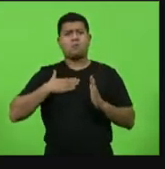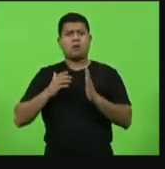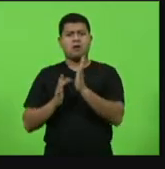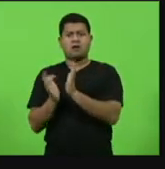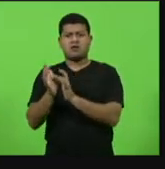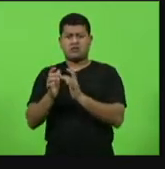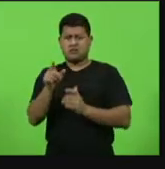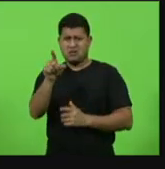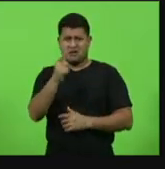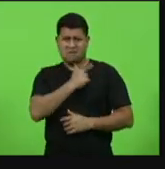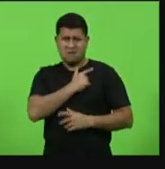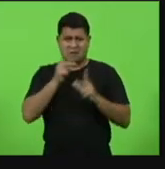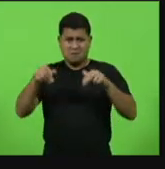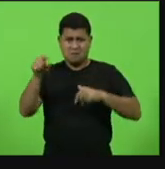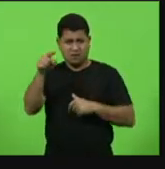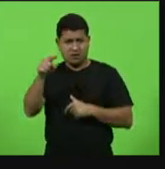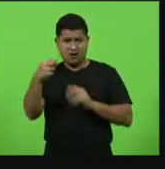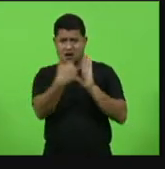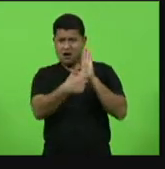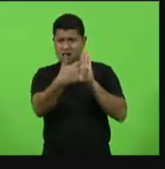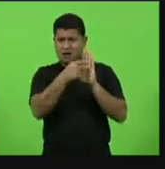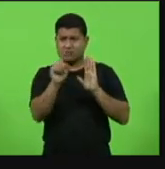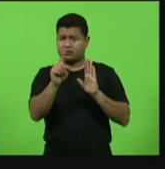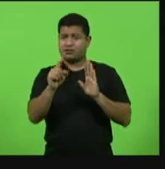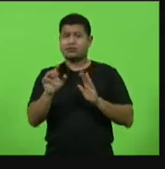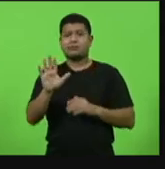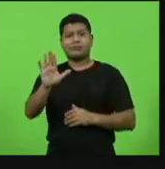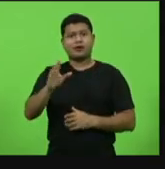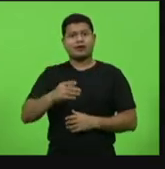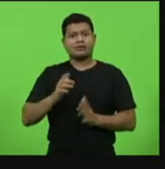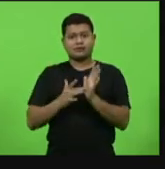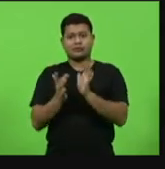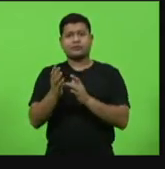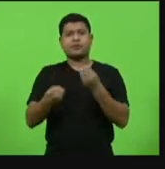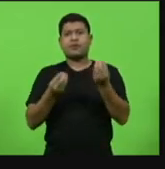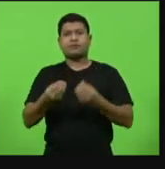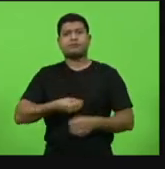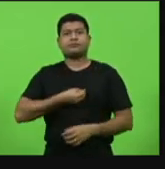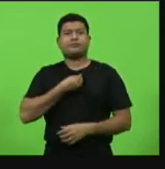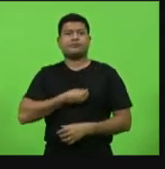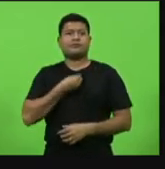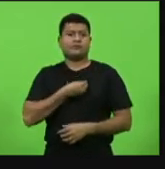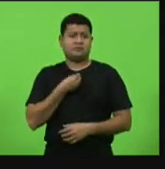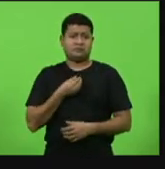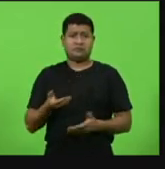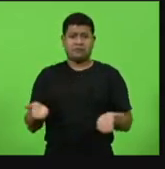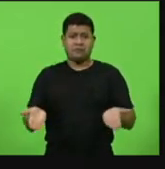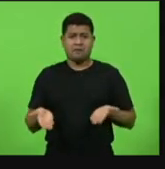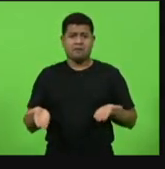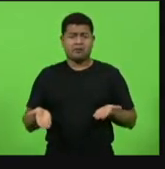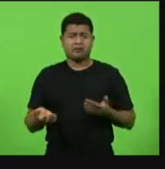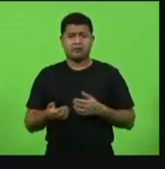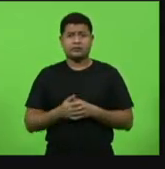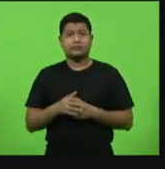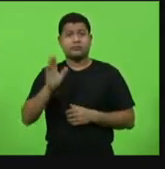dali. Meu Jesus está vivo, né? Mas a referência da figura